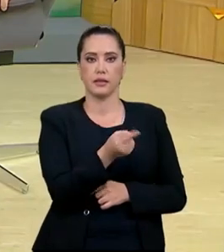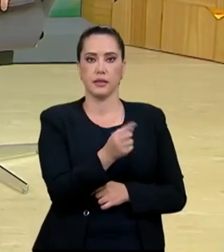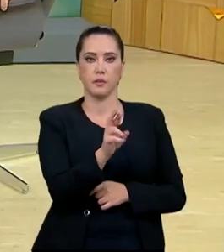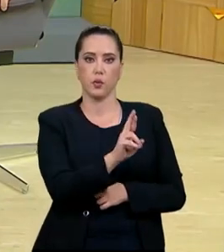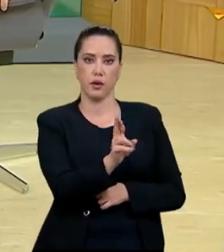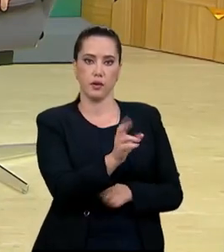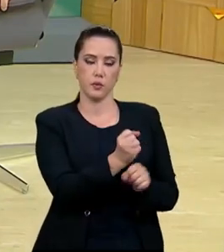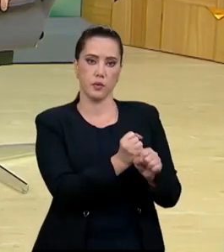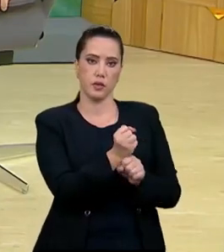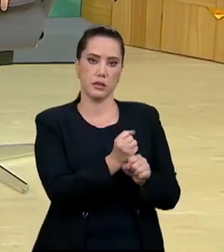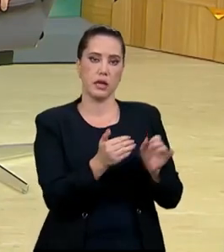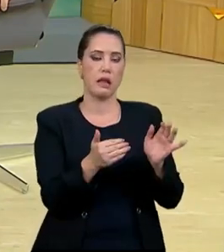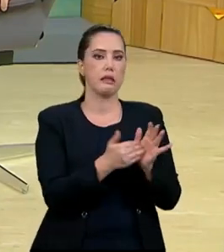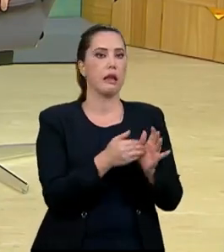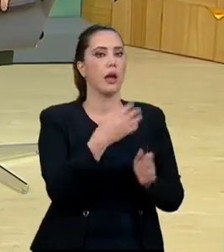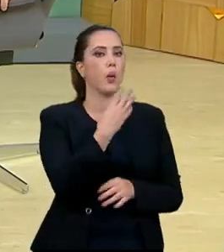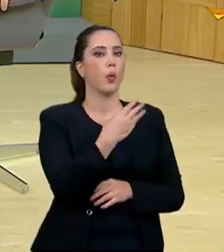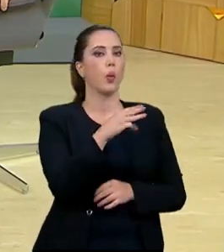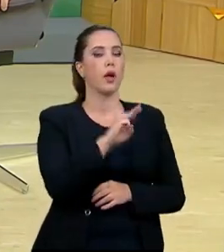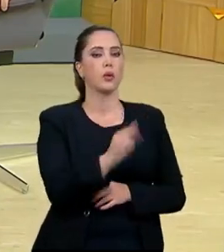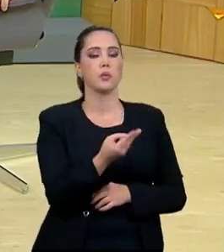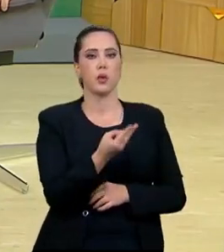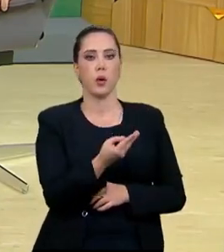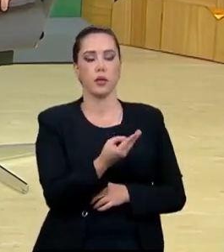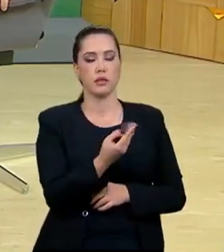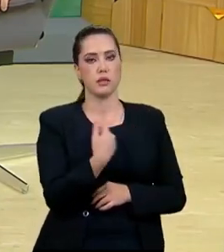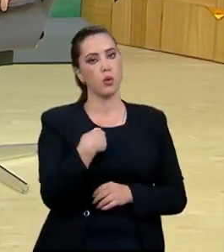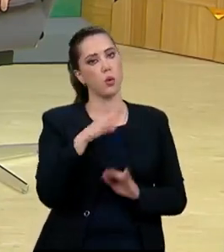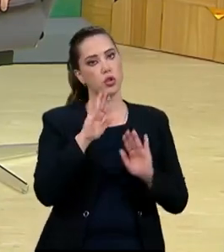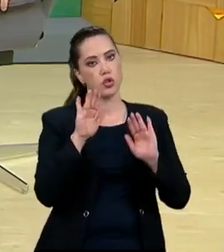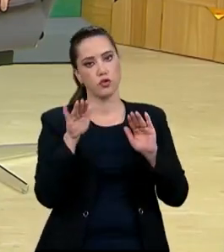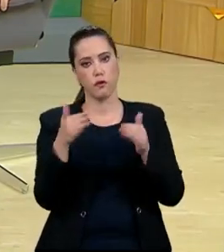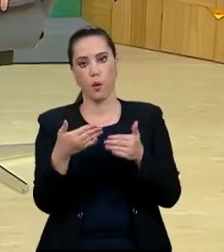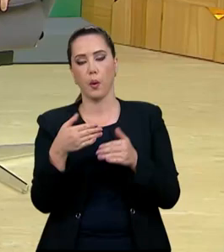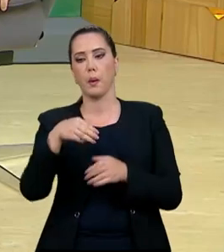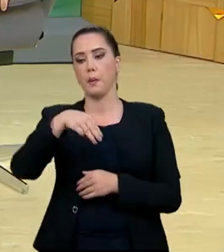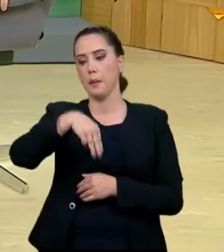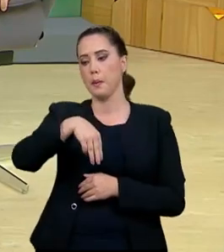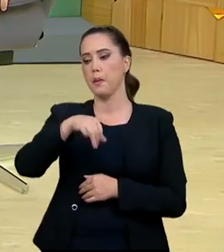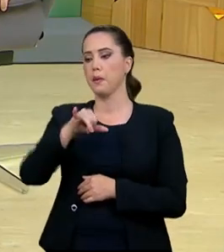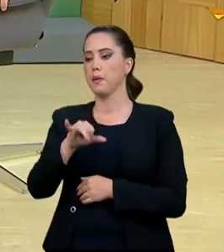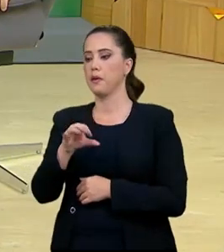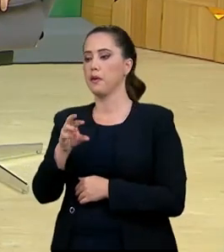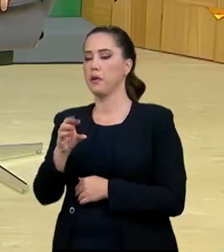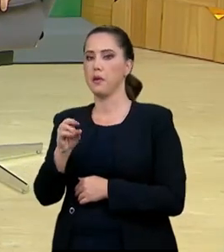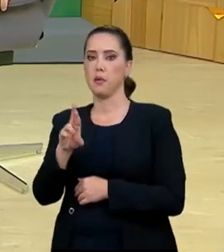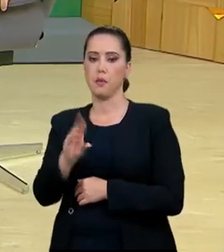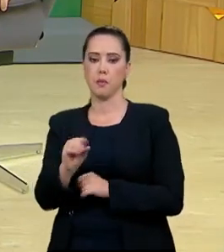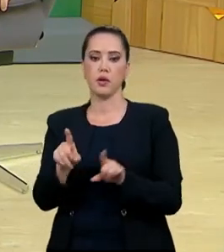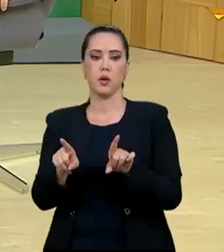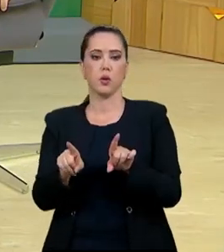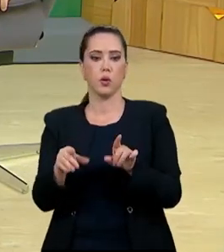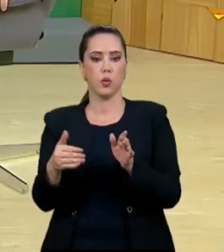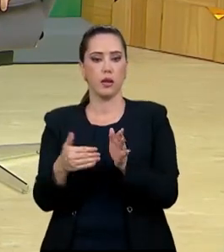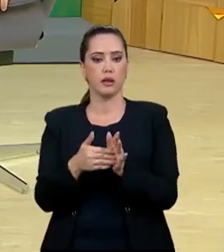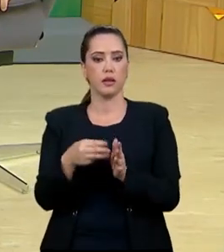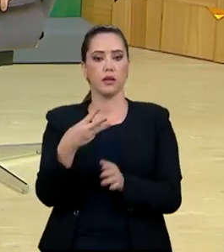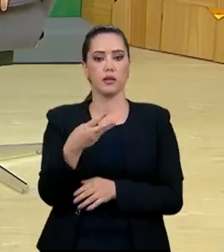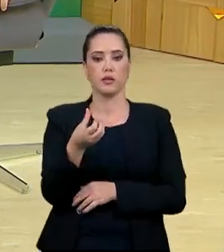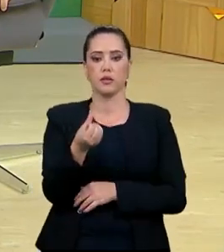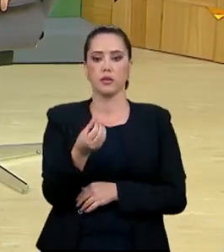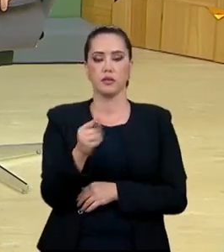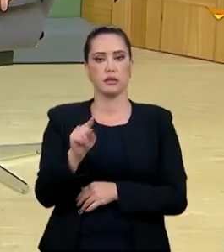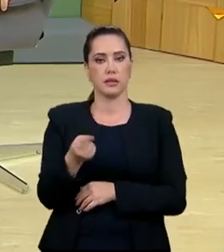360 mil reais por ano até 4 milhões e 800. E quando a gente olha para microempresas, são empresas com faturamento de até 360 mil por ano.